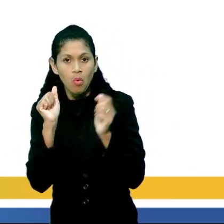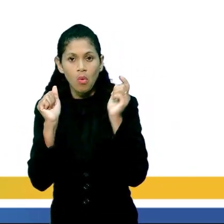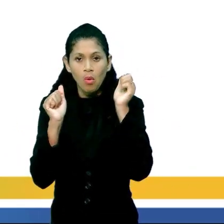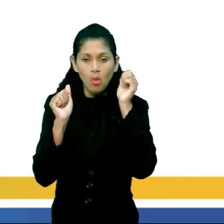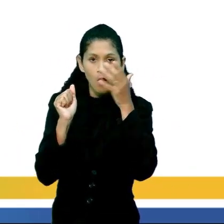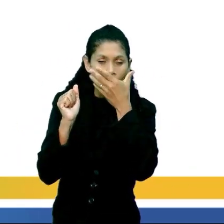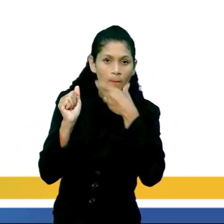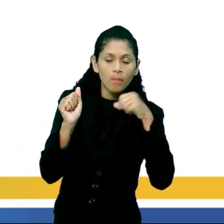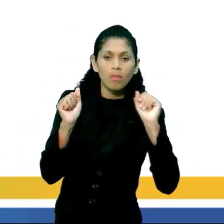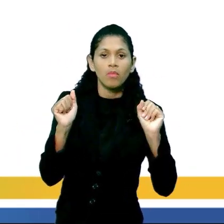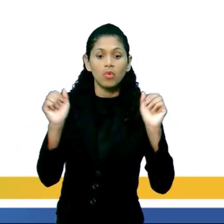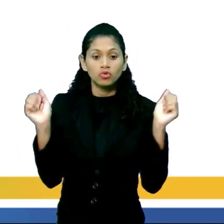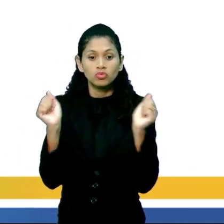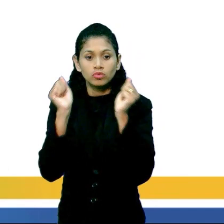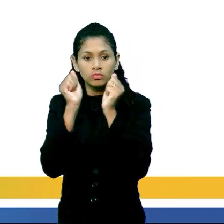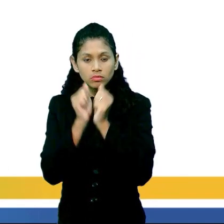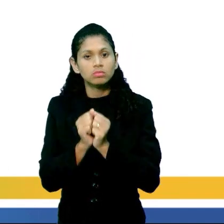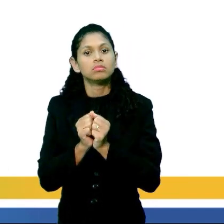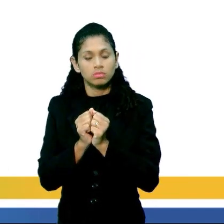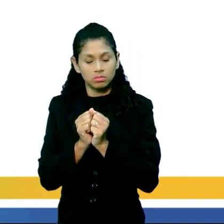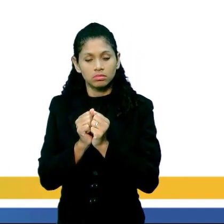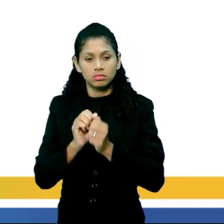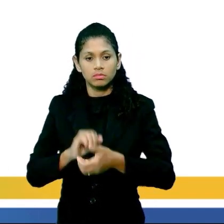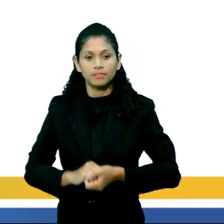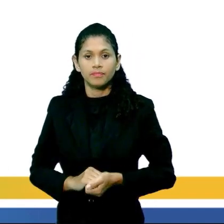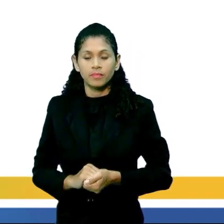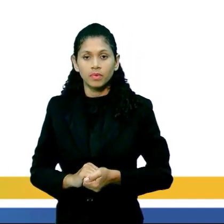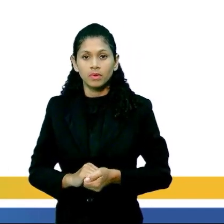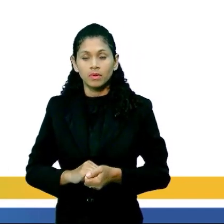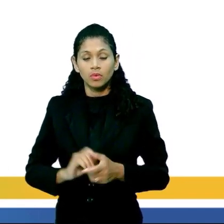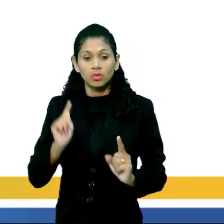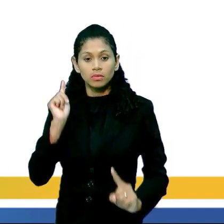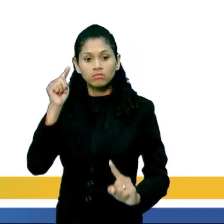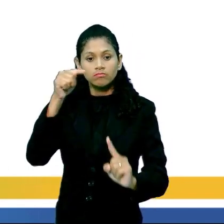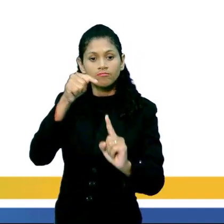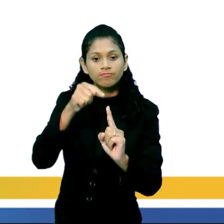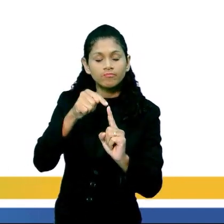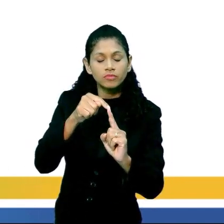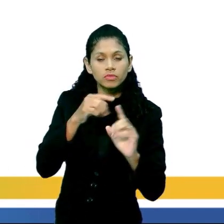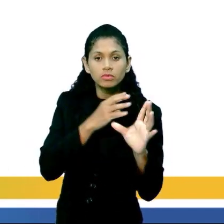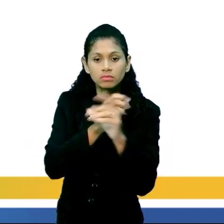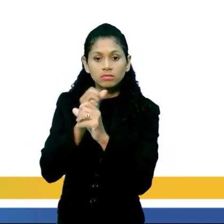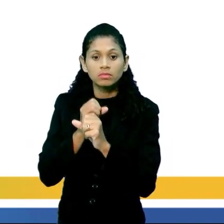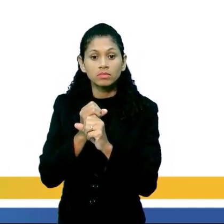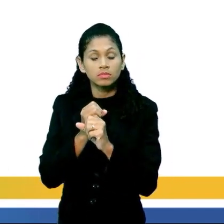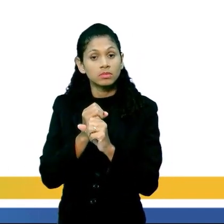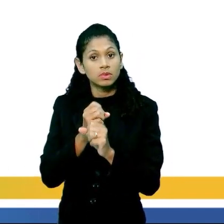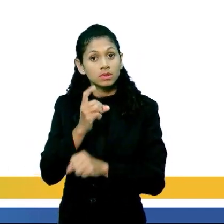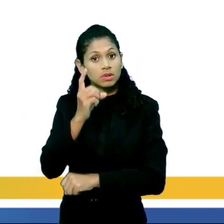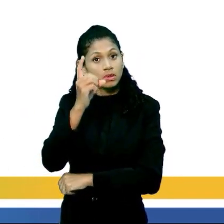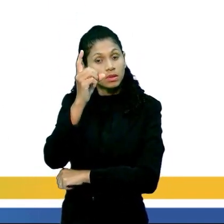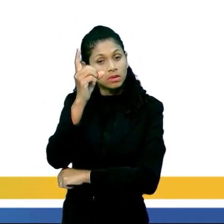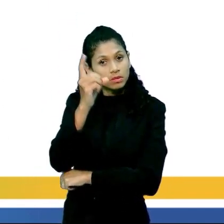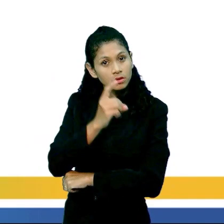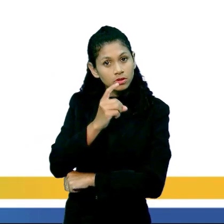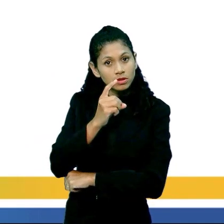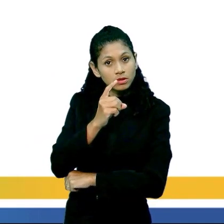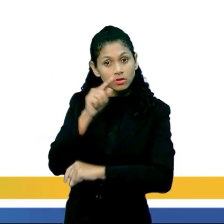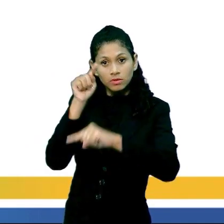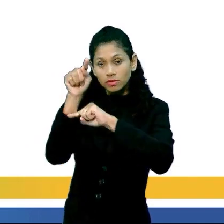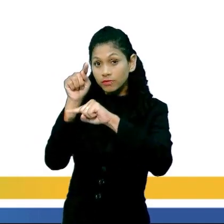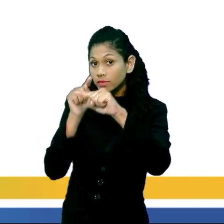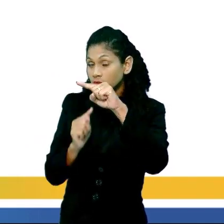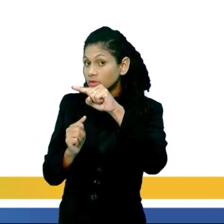é calcular X dividido para X mais Y, certo? Então,